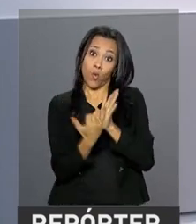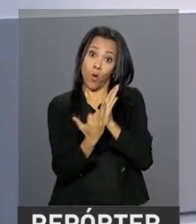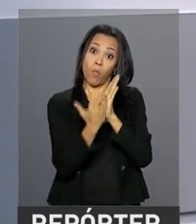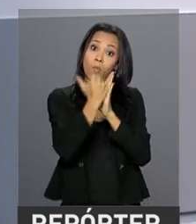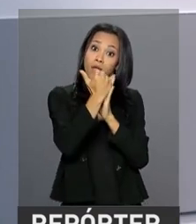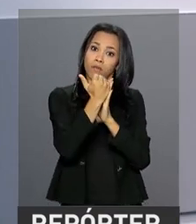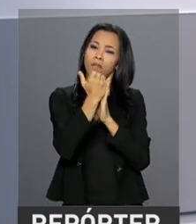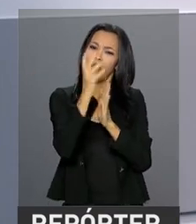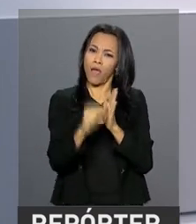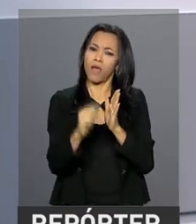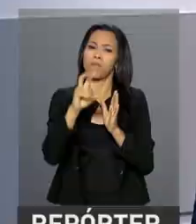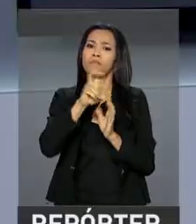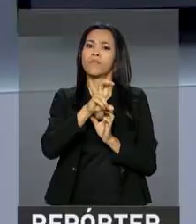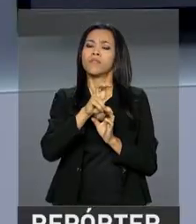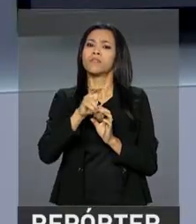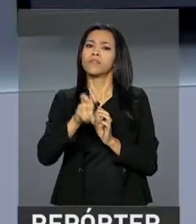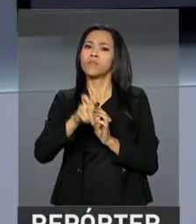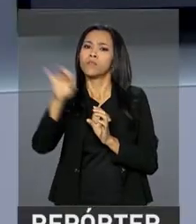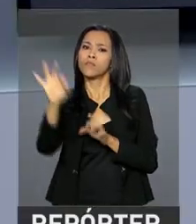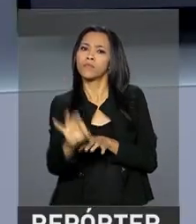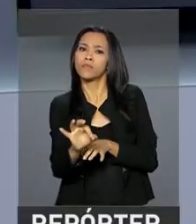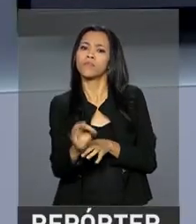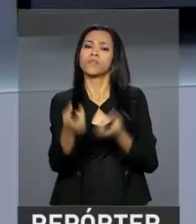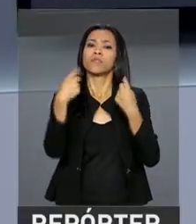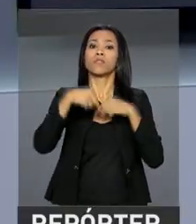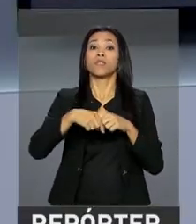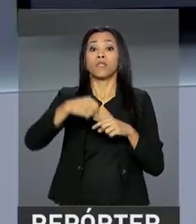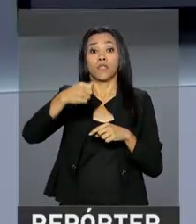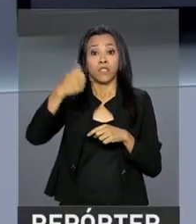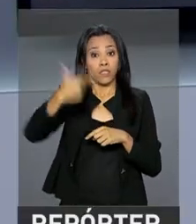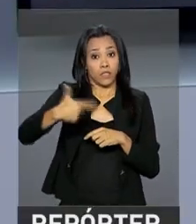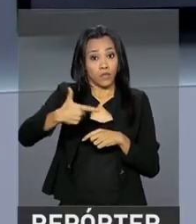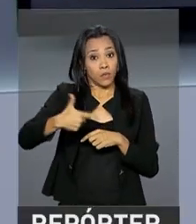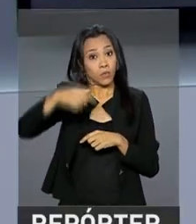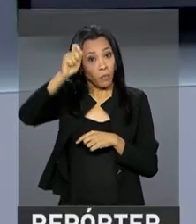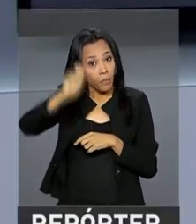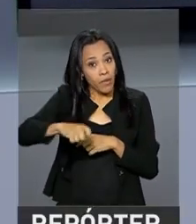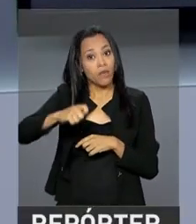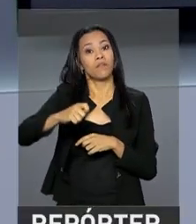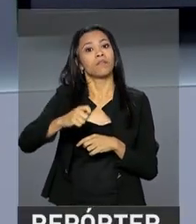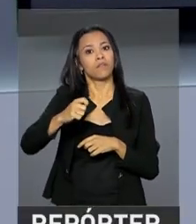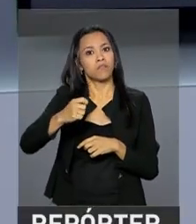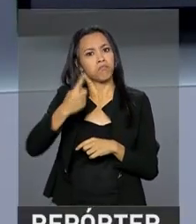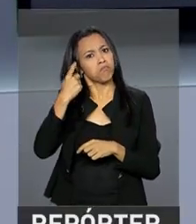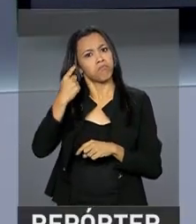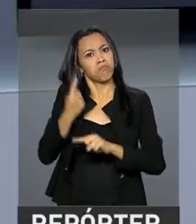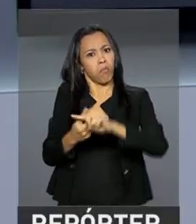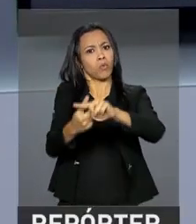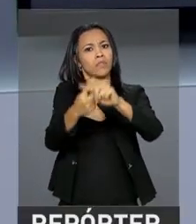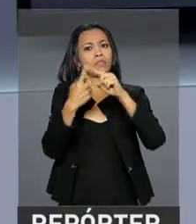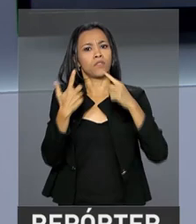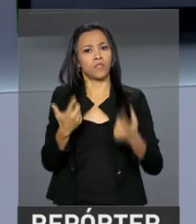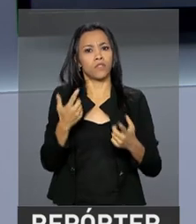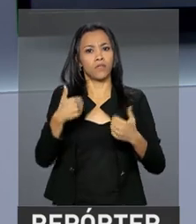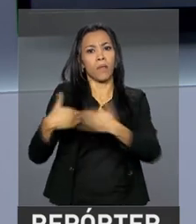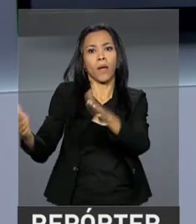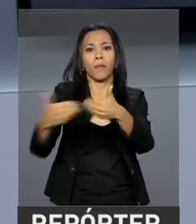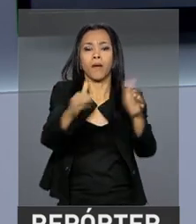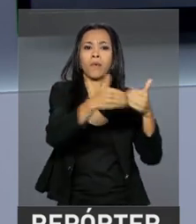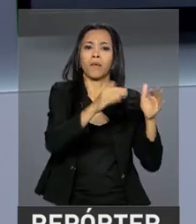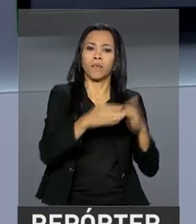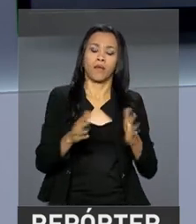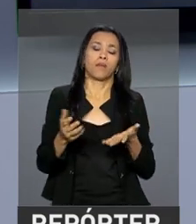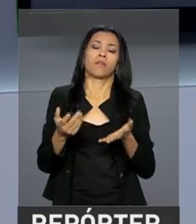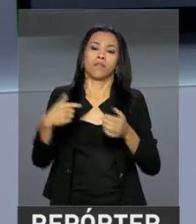mantida em 0% pelo segundo mês seguido o país registra um saldo positivo na geração de empregos com carteira